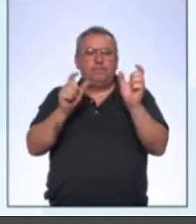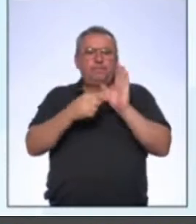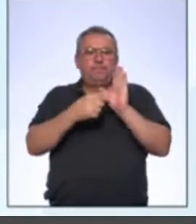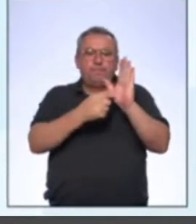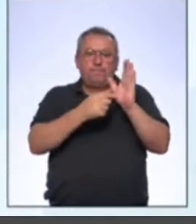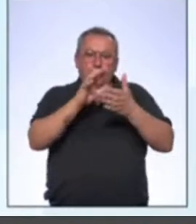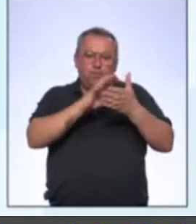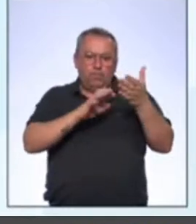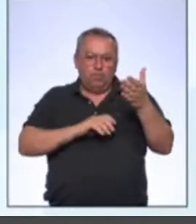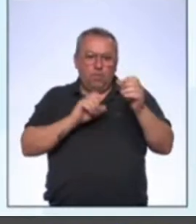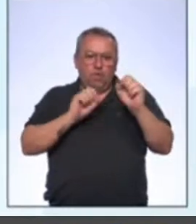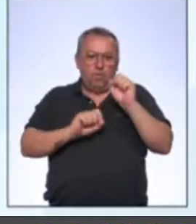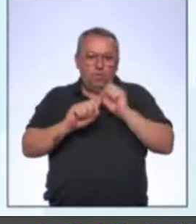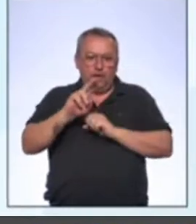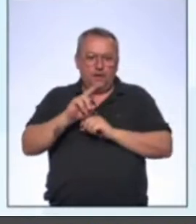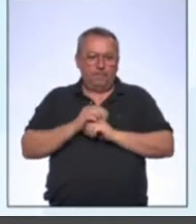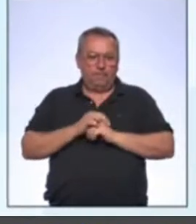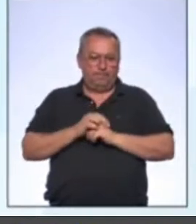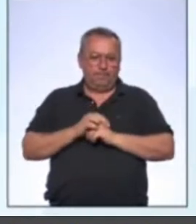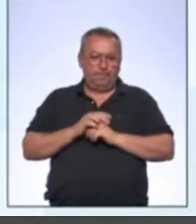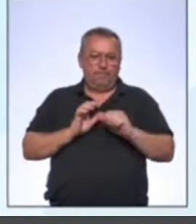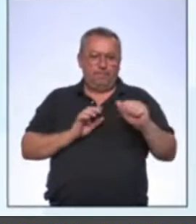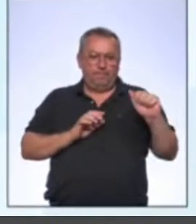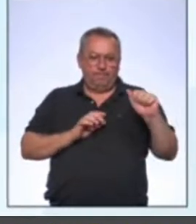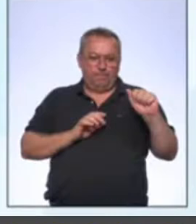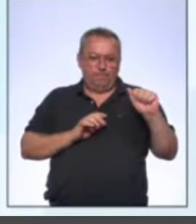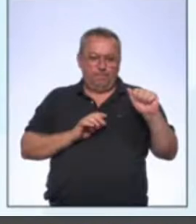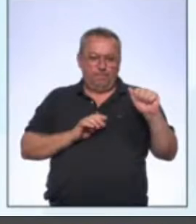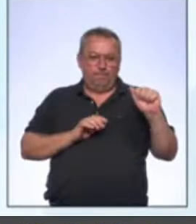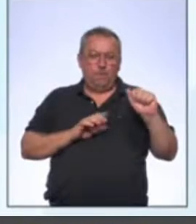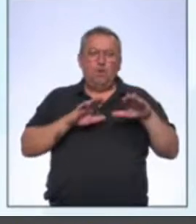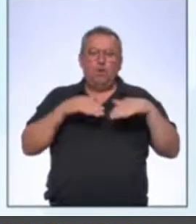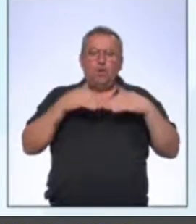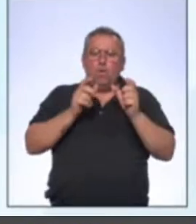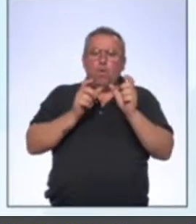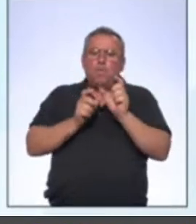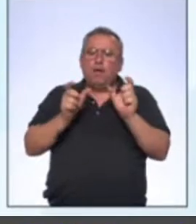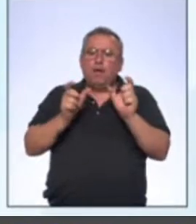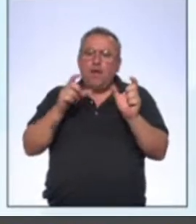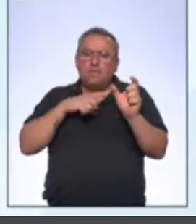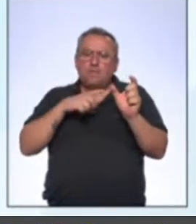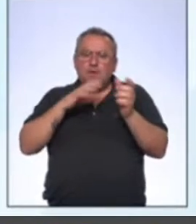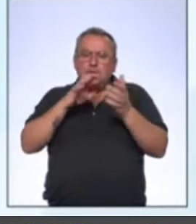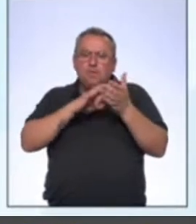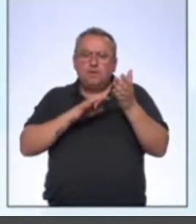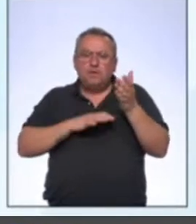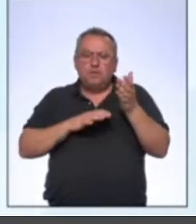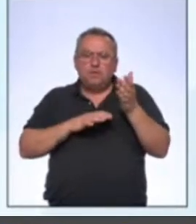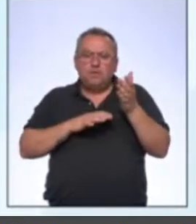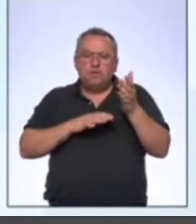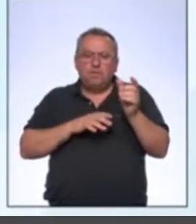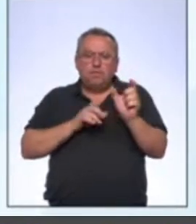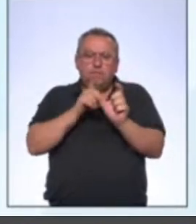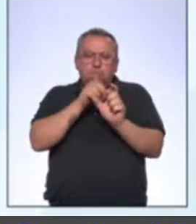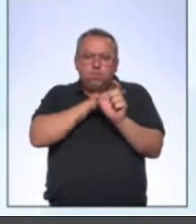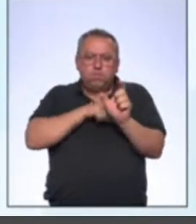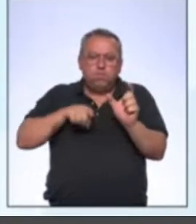texto foram utilizadas para... Que palavras nós destacamos no texto? Vamos ver aí?